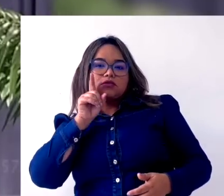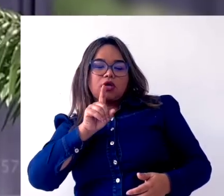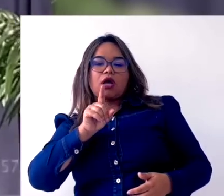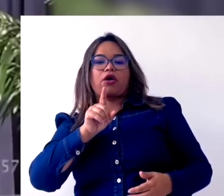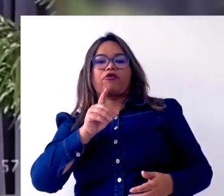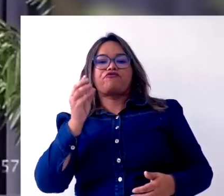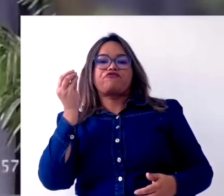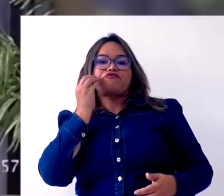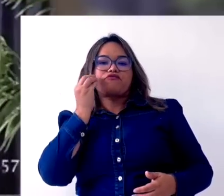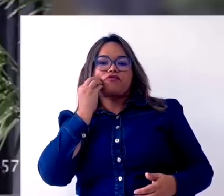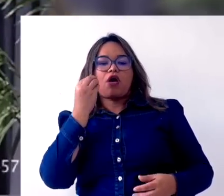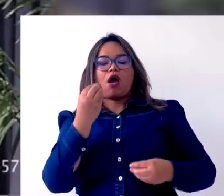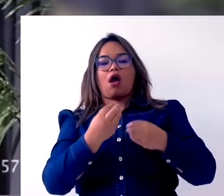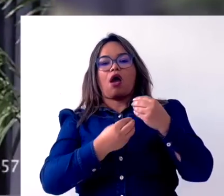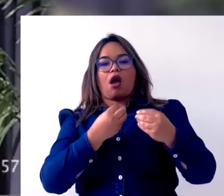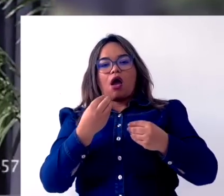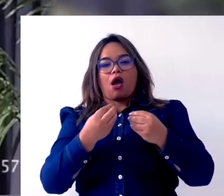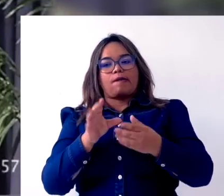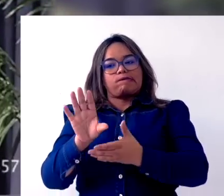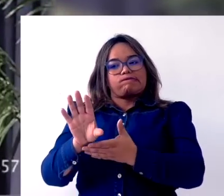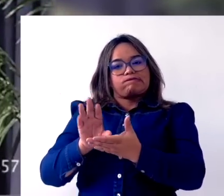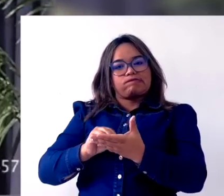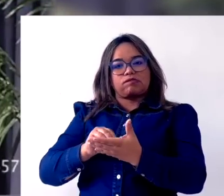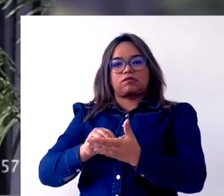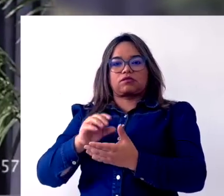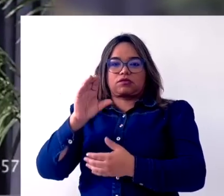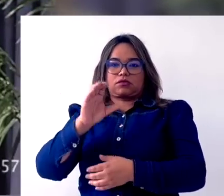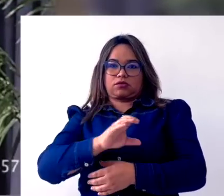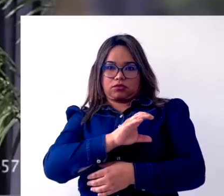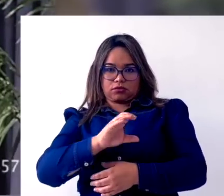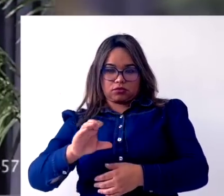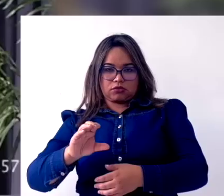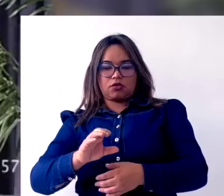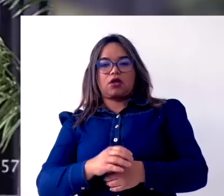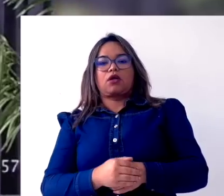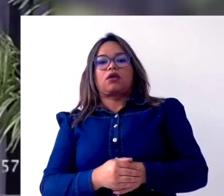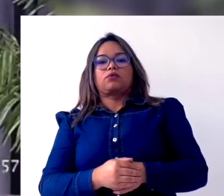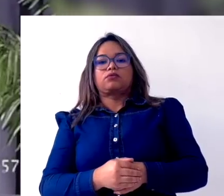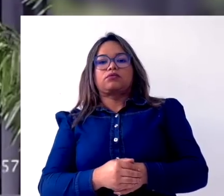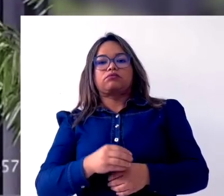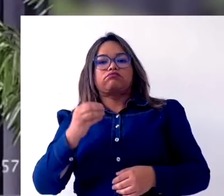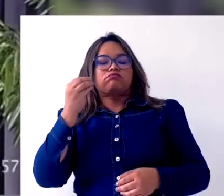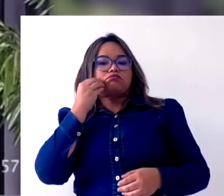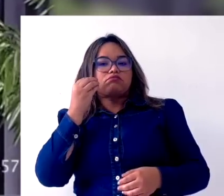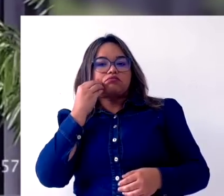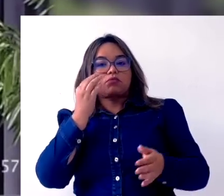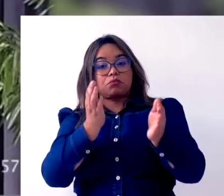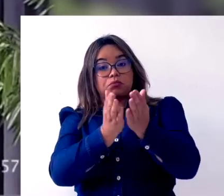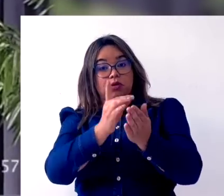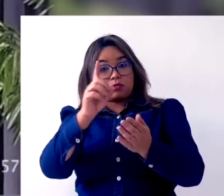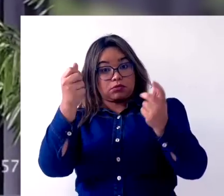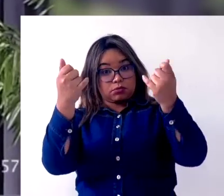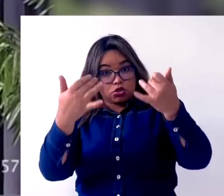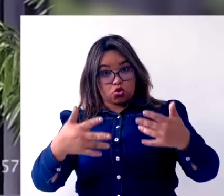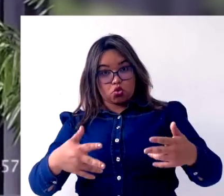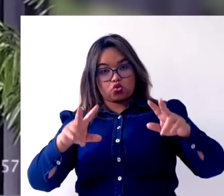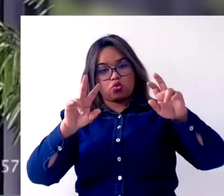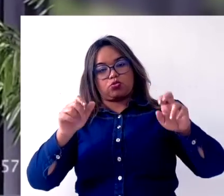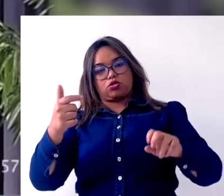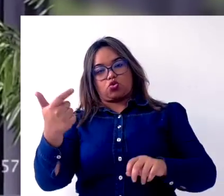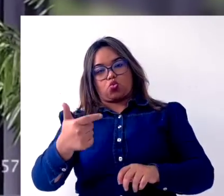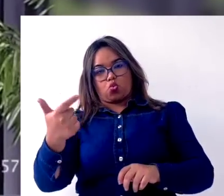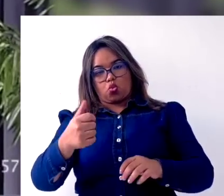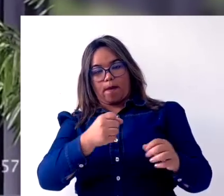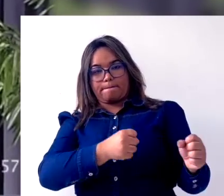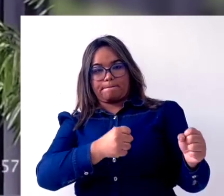papal, nós vimos que a Bíblia fez previsões acerca do segundo poder. A besta que sai